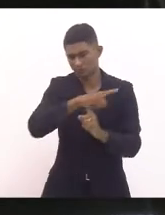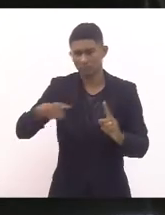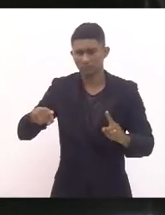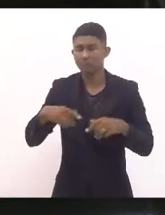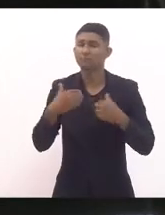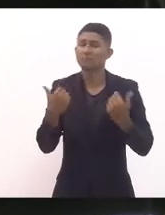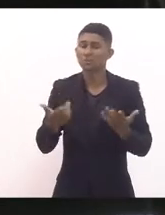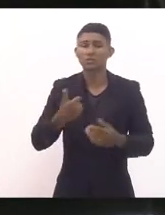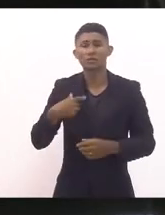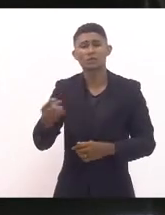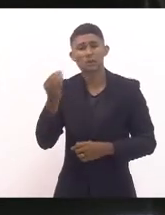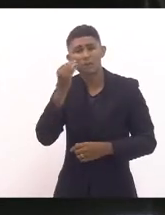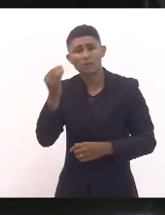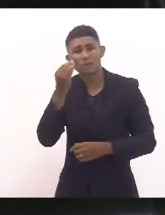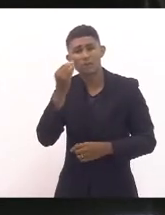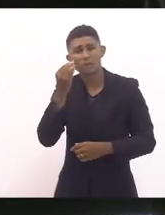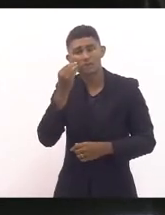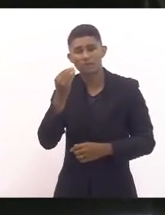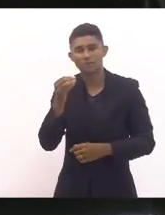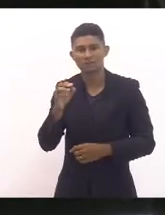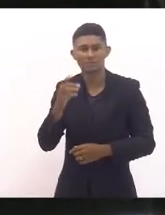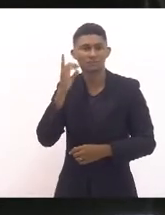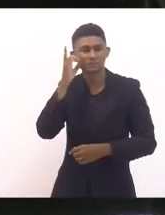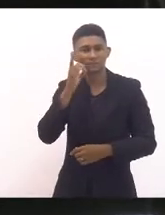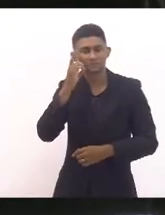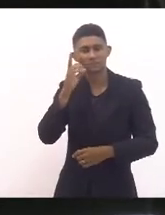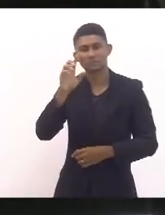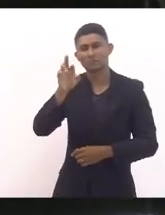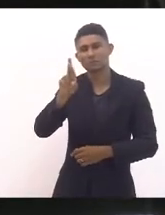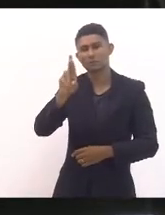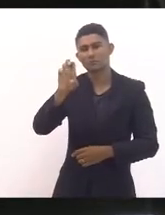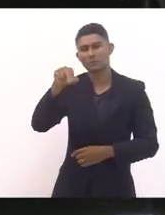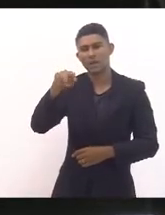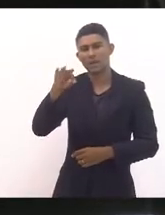Paulo, vou dar uma parte aqui à deputada Renata Souza, porque eu acho